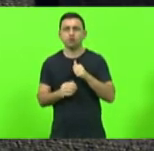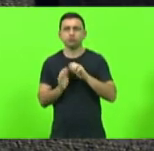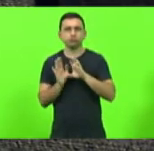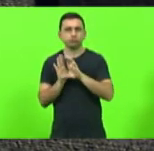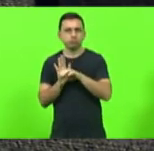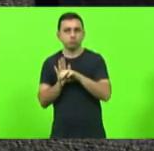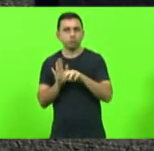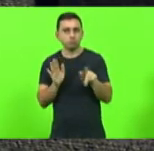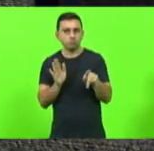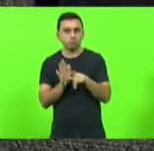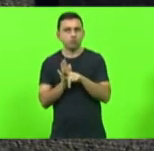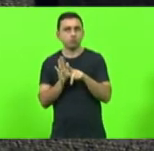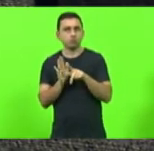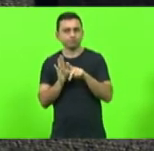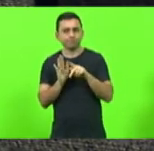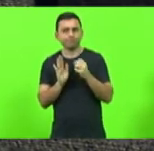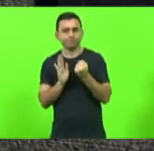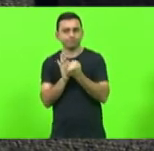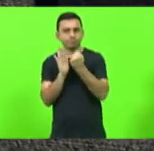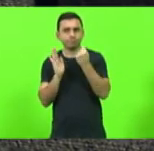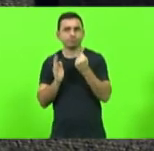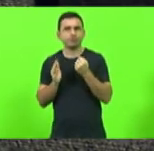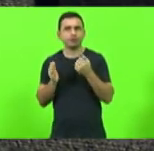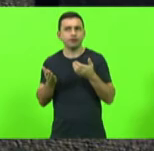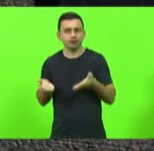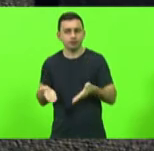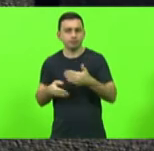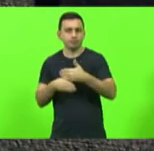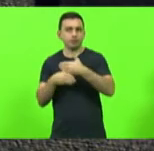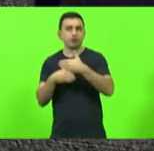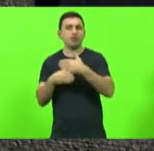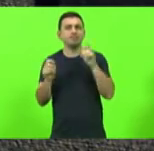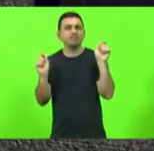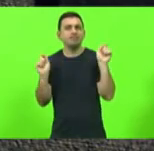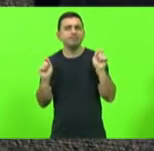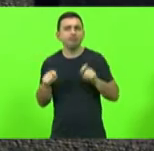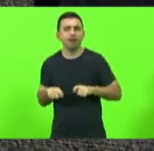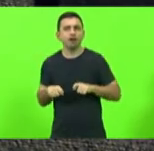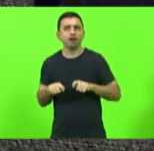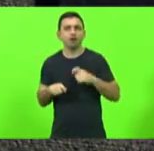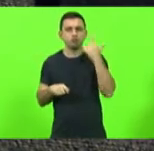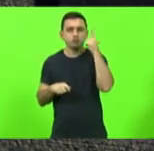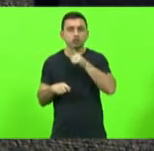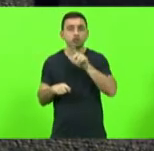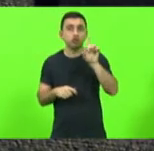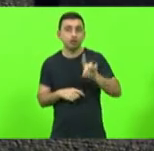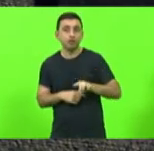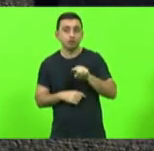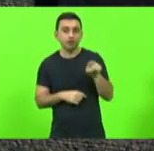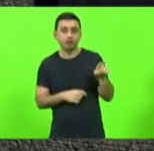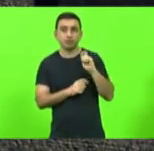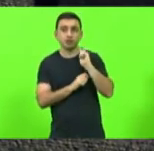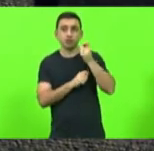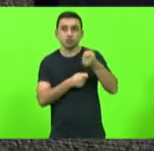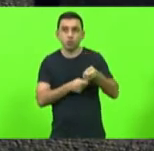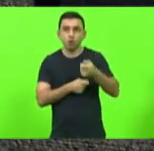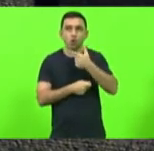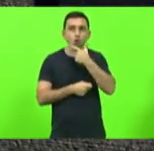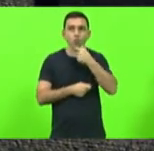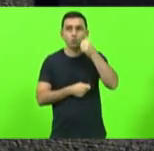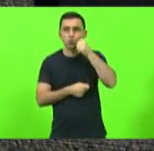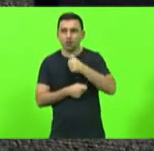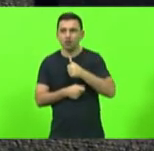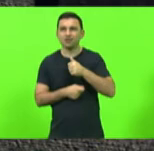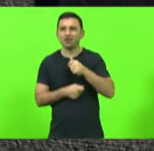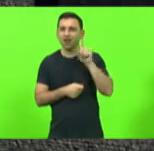patrimonialista das barragens, a gente também conquista o direito dos pescadores e das pescadoras atingidos pela Foz do